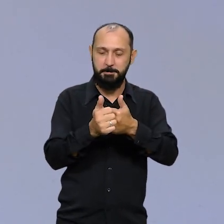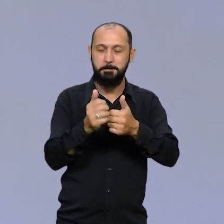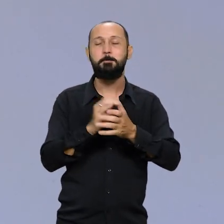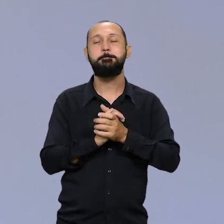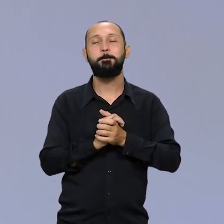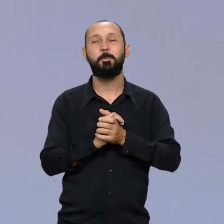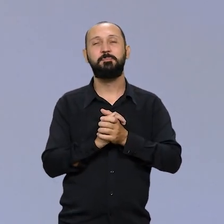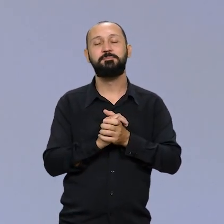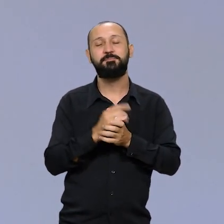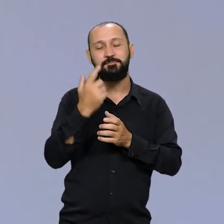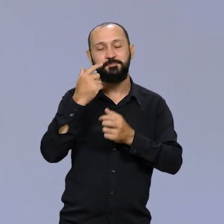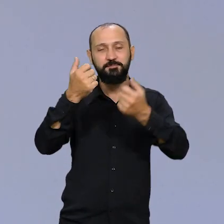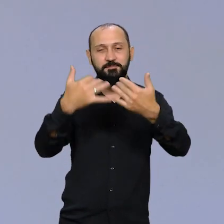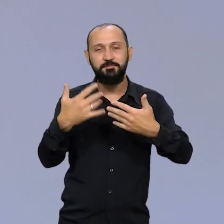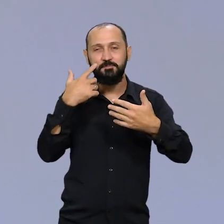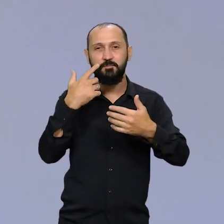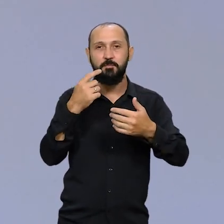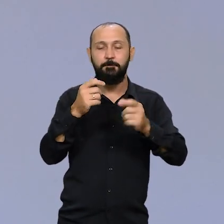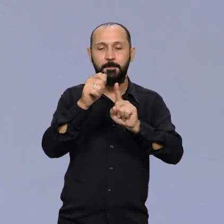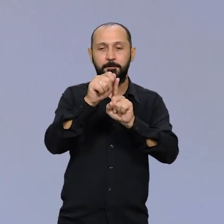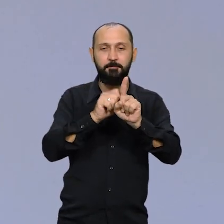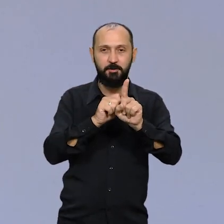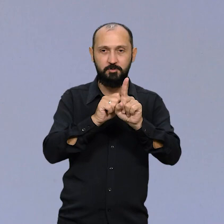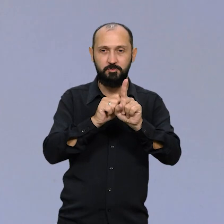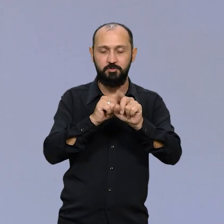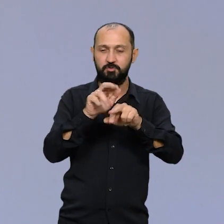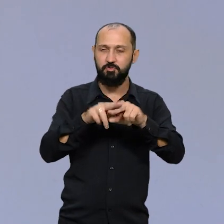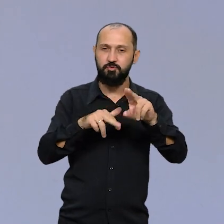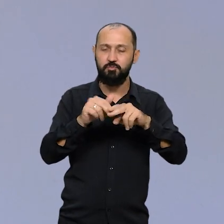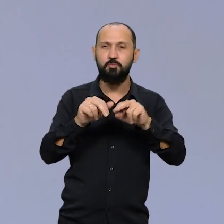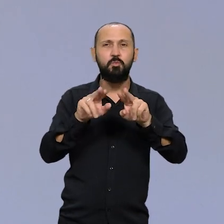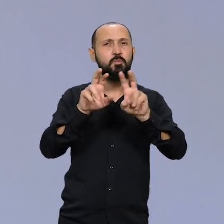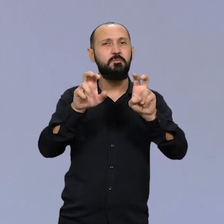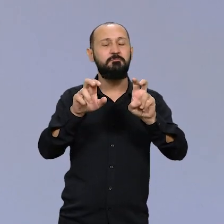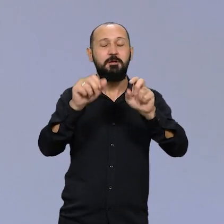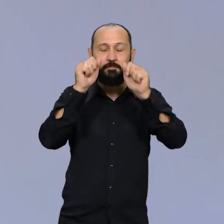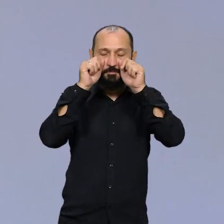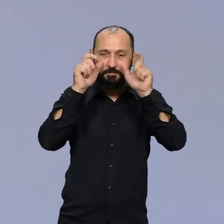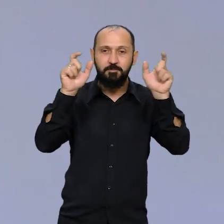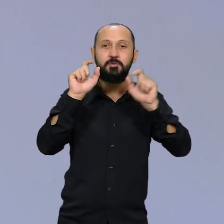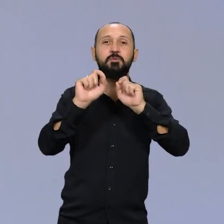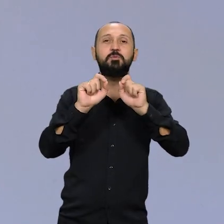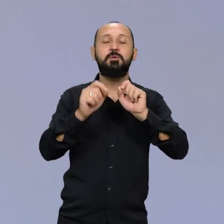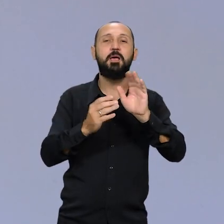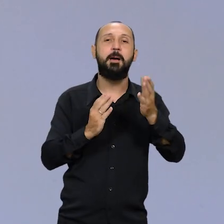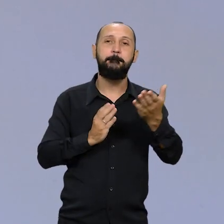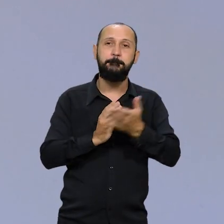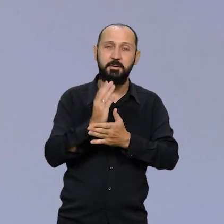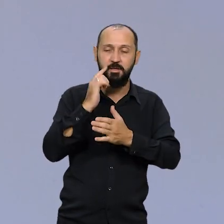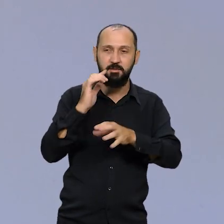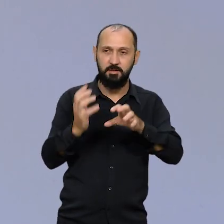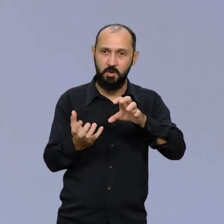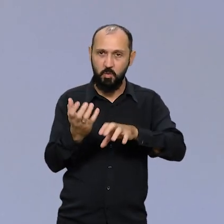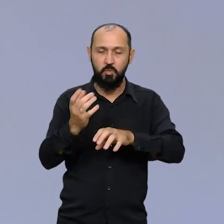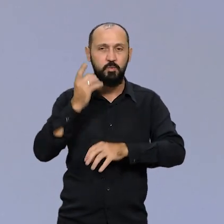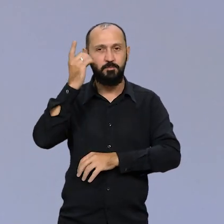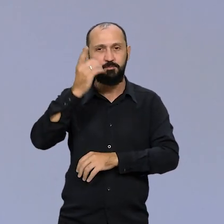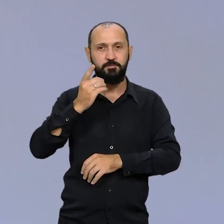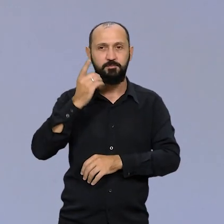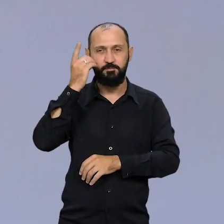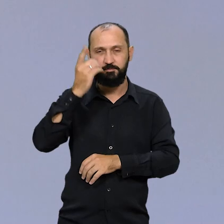tribunais. E quando a gente fala nessa dinâmica, no mês de junho, não teve tema que chamou mais atenção do que a aprovação